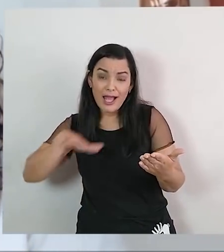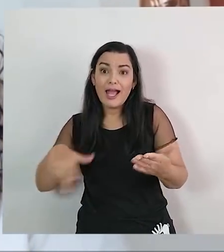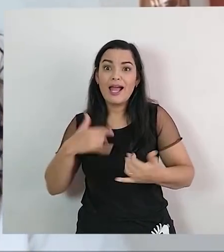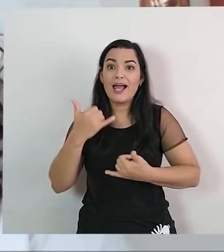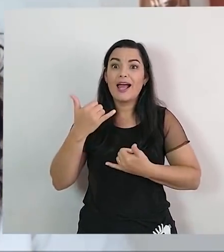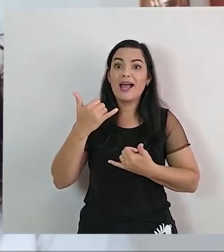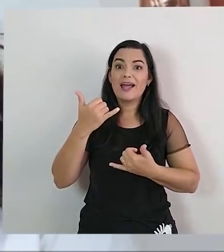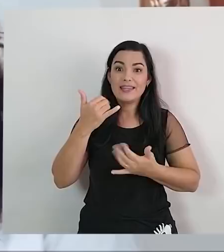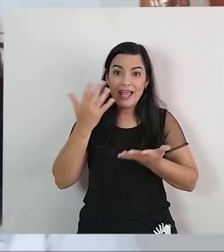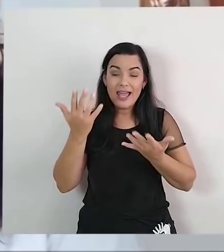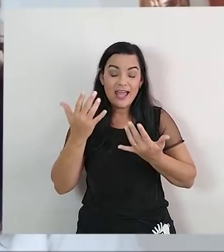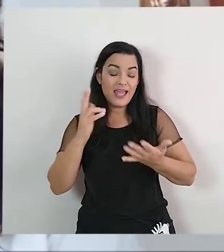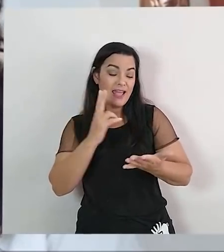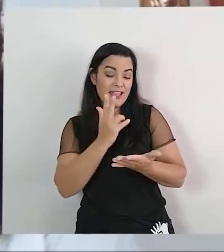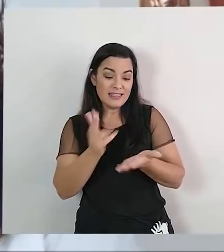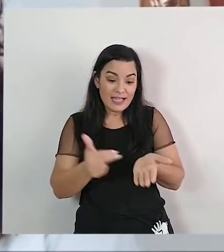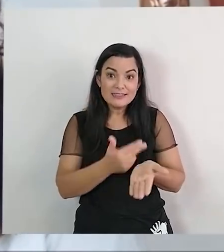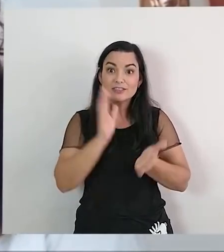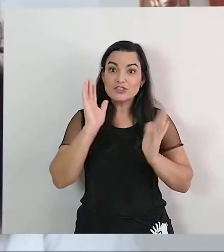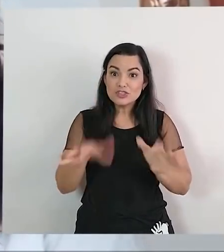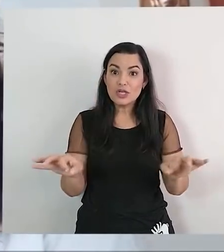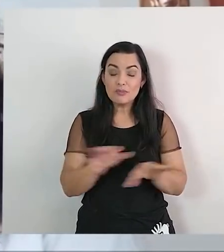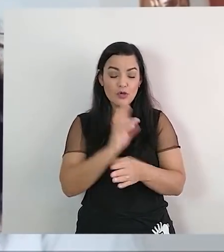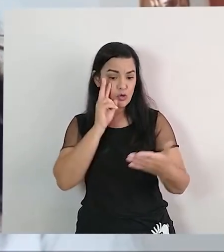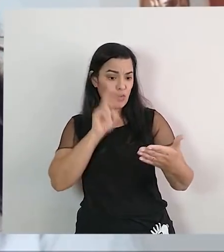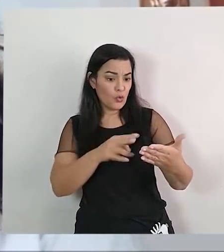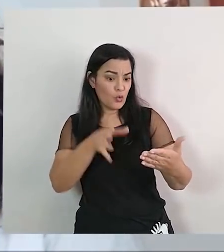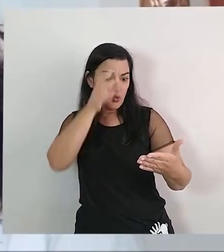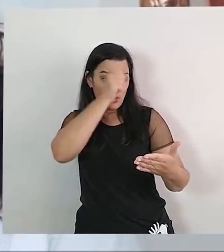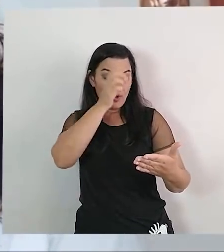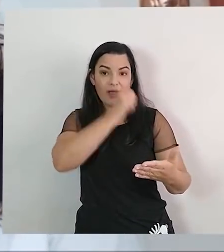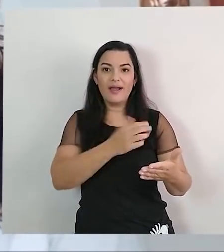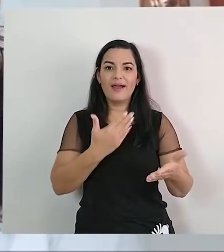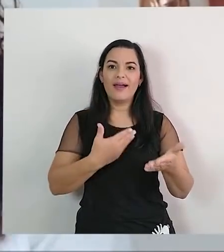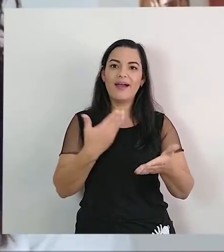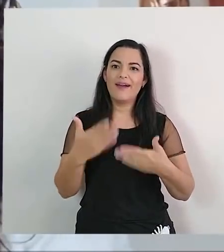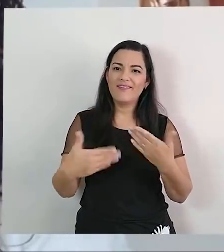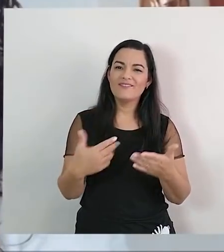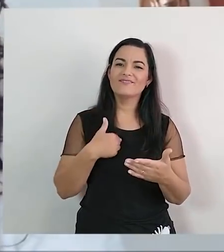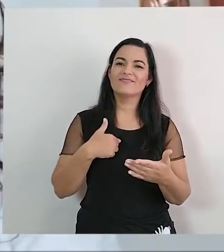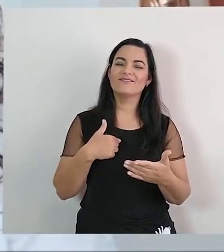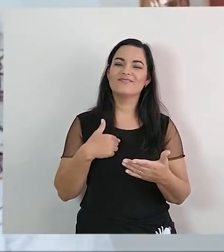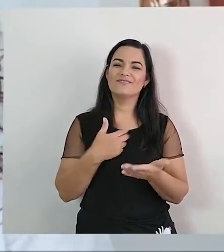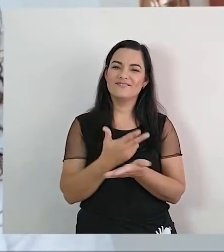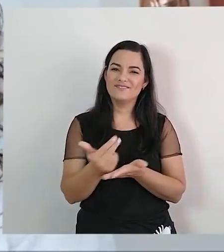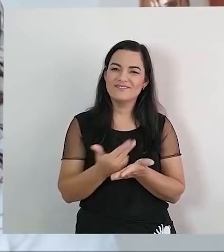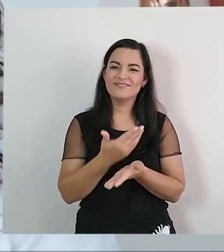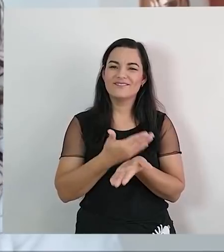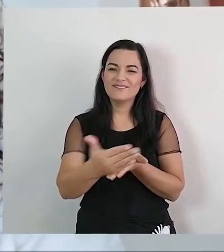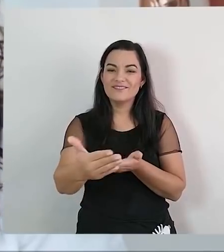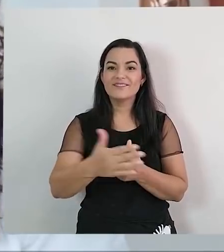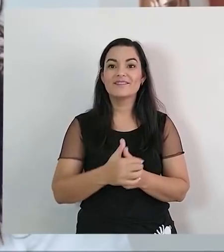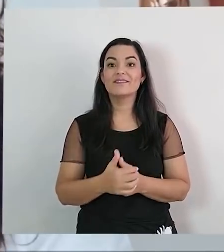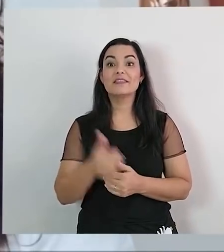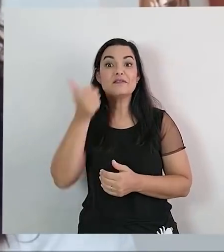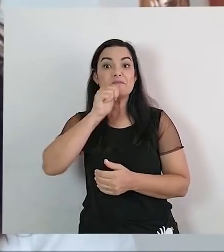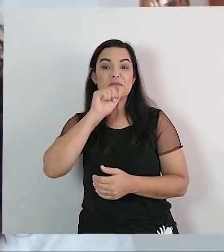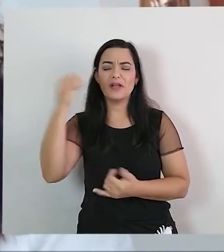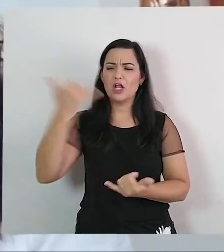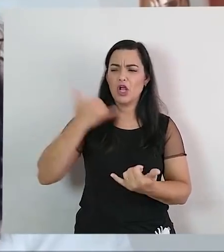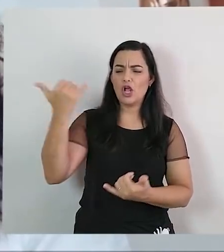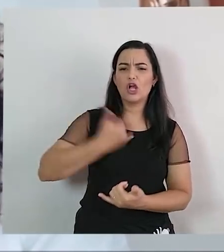desenhar. E também eu amava ouvir histórias contadas pela minha mãe. Quando eu era criança, o que eu